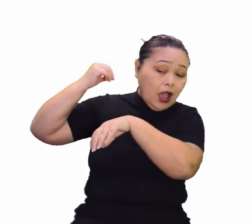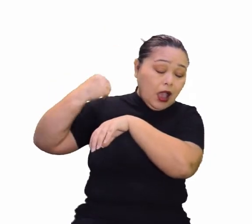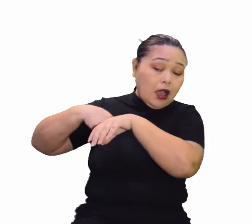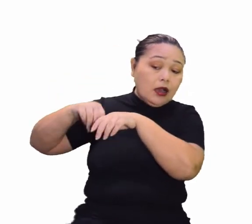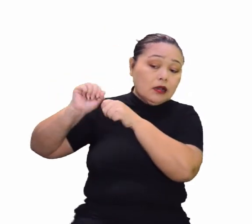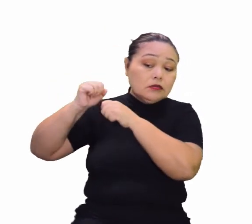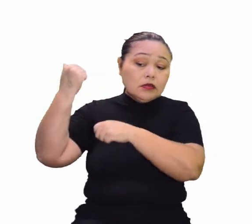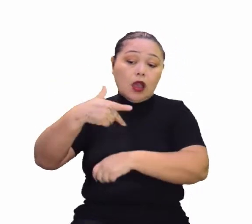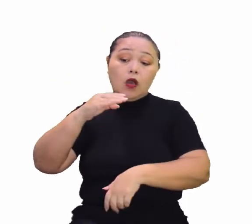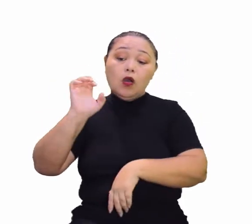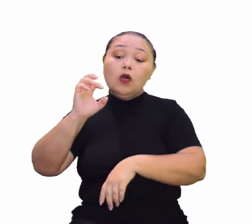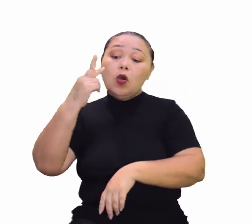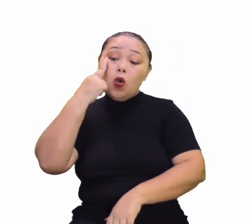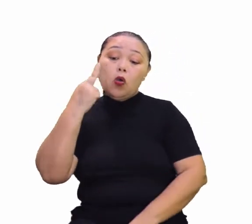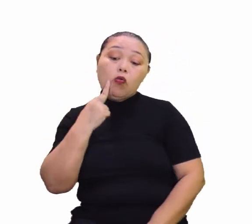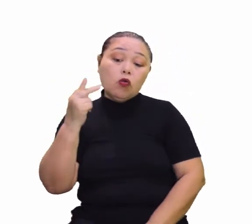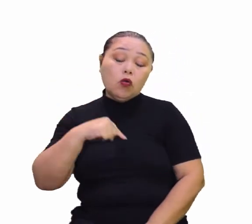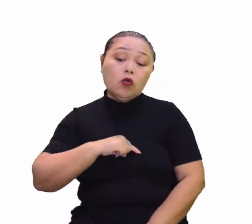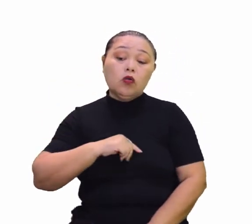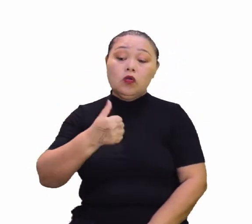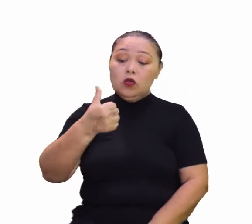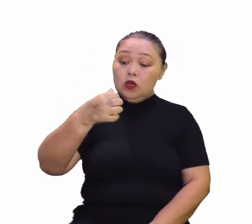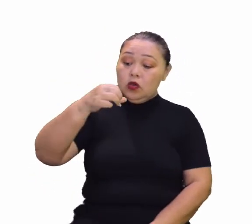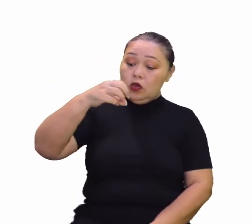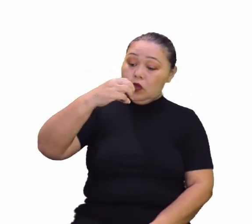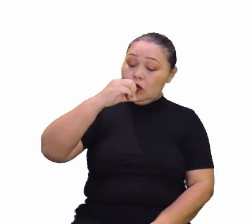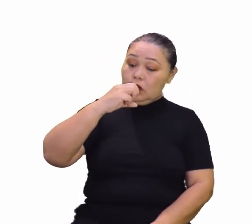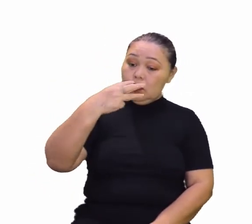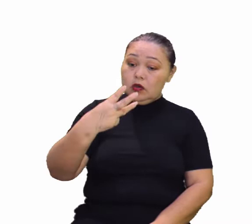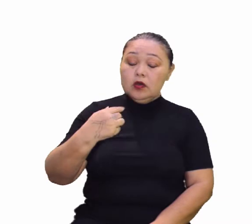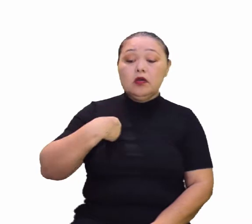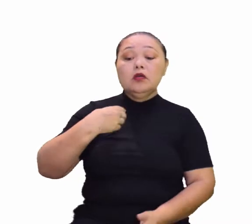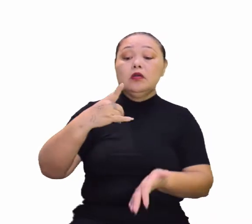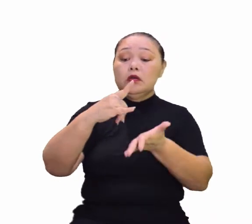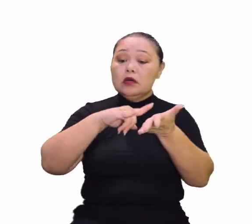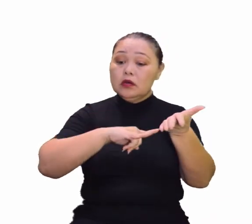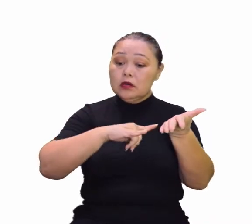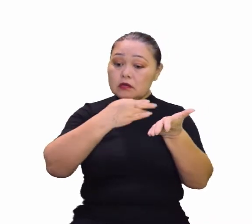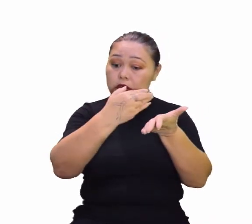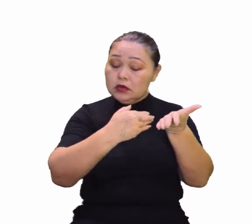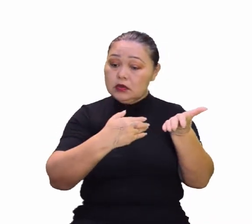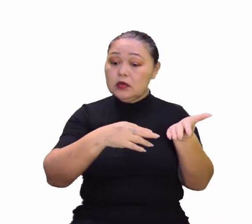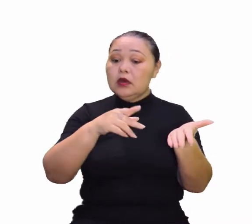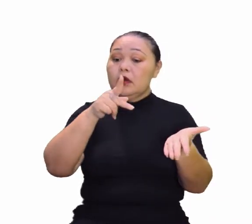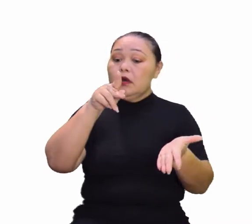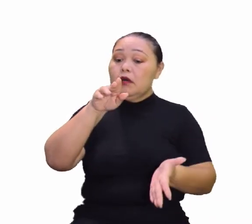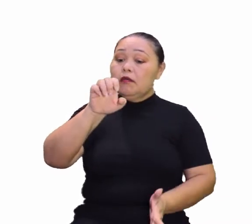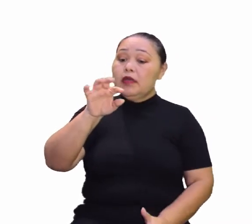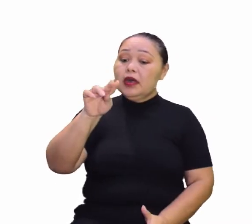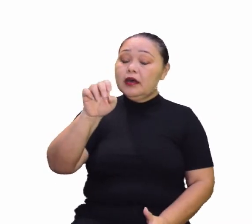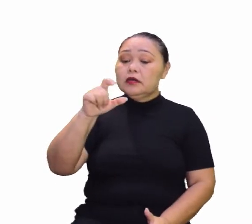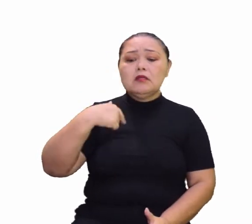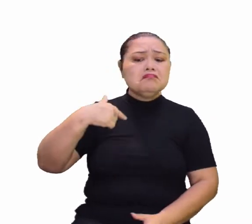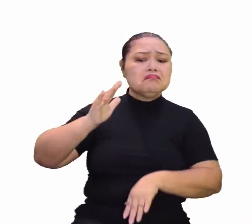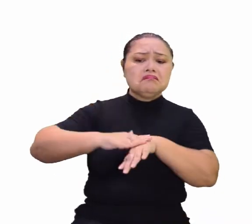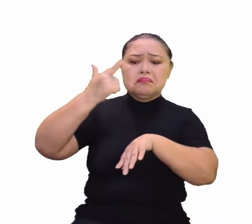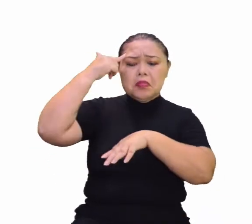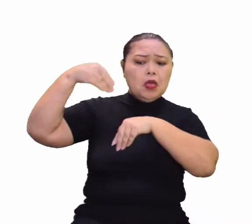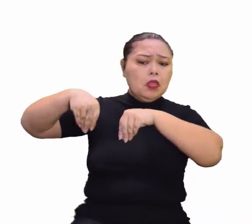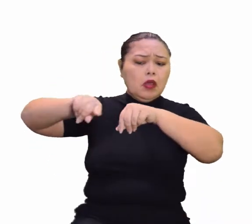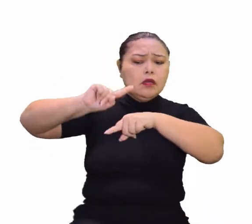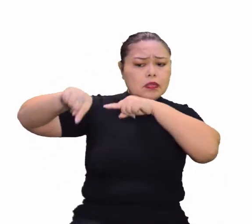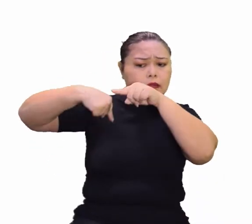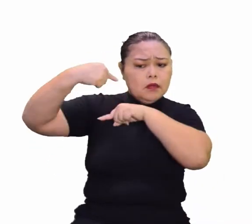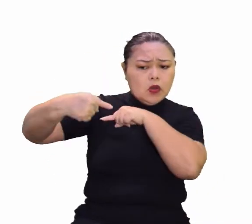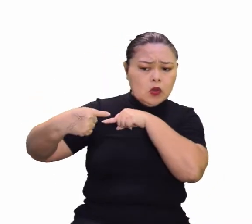o Rondônia, né? Que Rondônia, 1903, Tratado de Petrópolis. Então, Rondônia, ninguém nem pensava em território, né? Depois